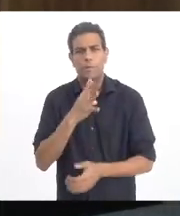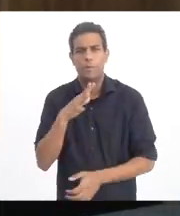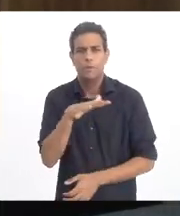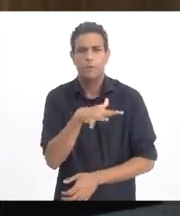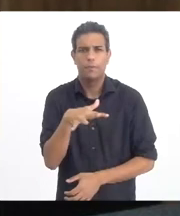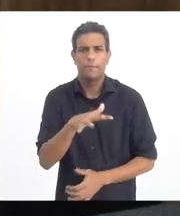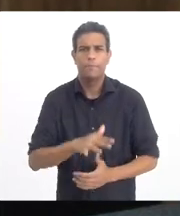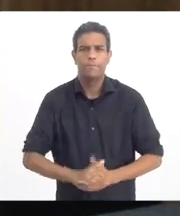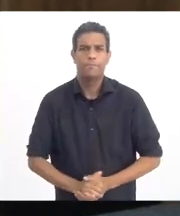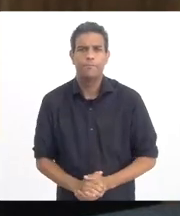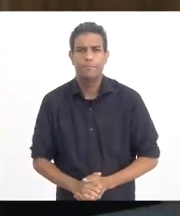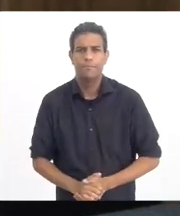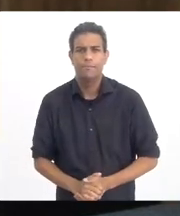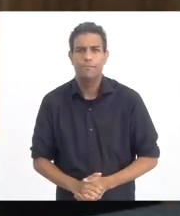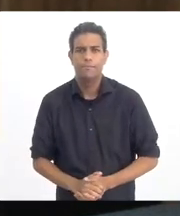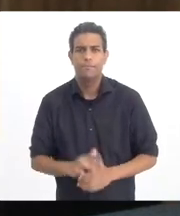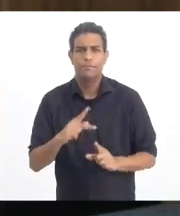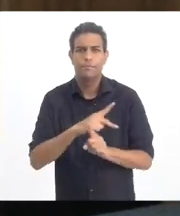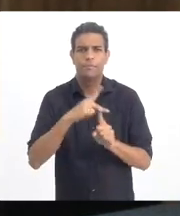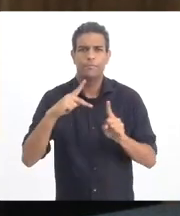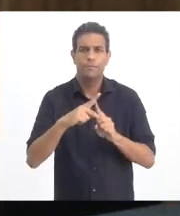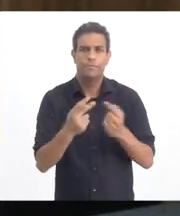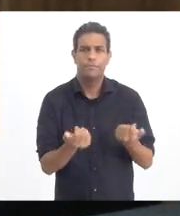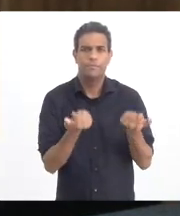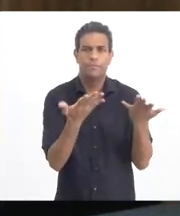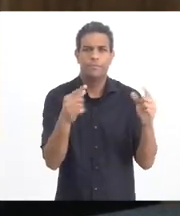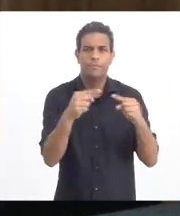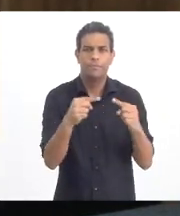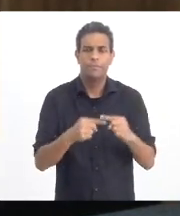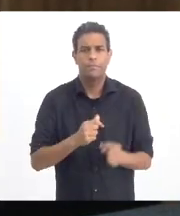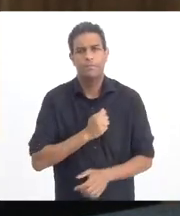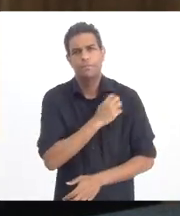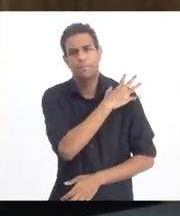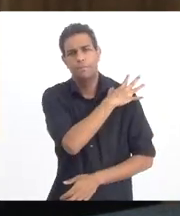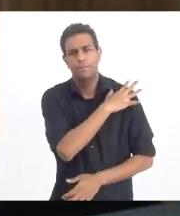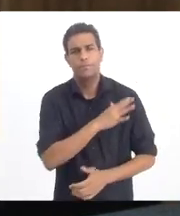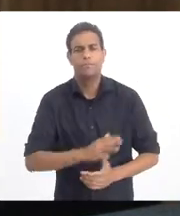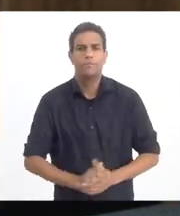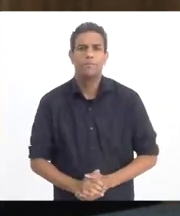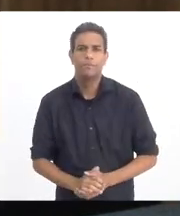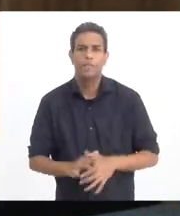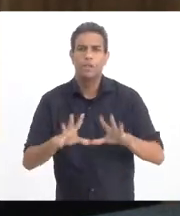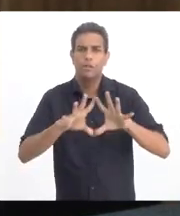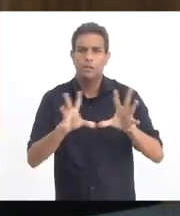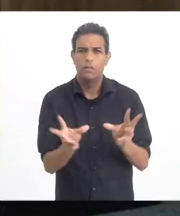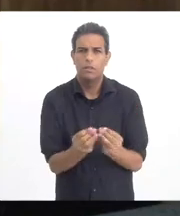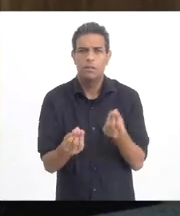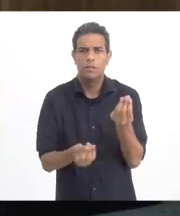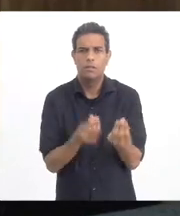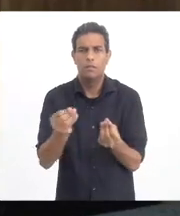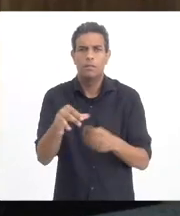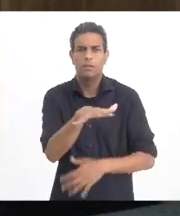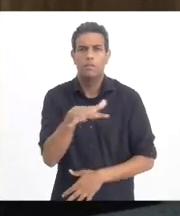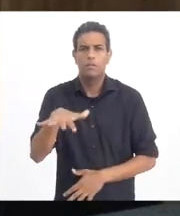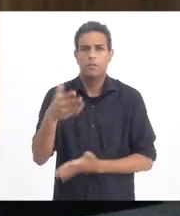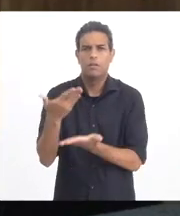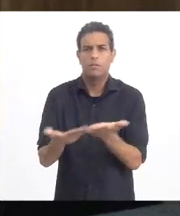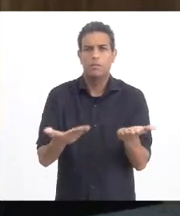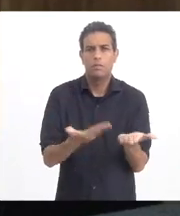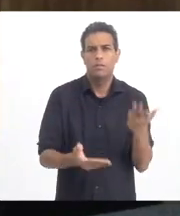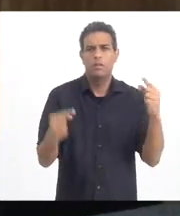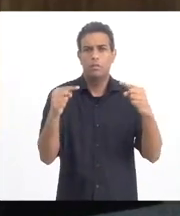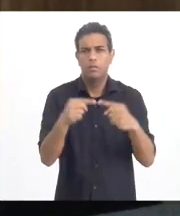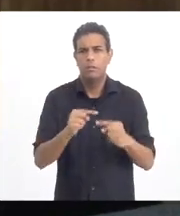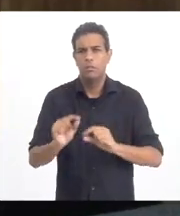não sabe? Seria uma pensão deixada pelo militar. Para concluir, no caso, doutor. No caso dele perder o posto ou